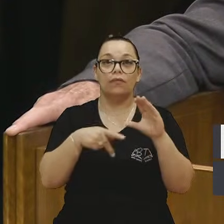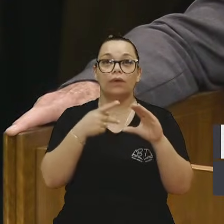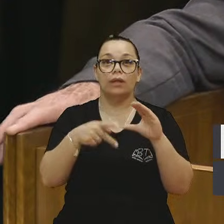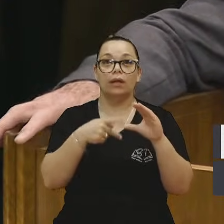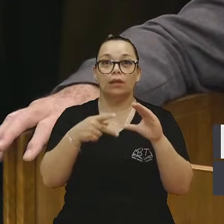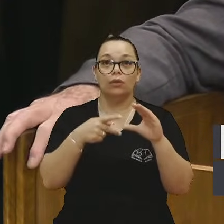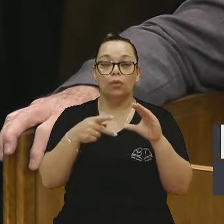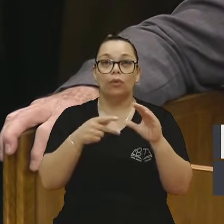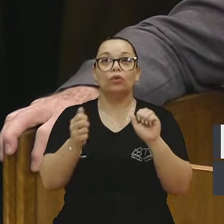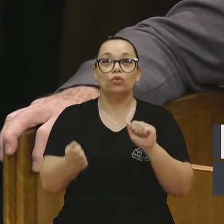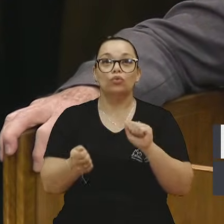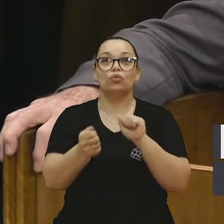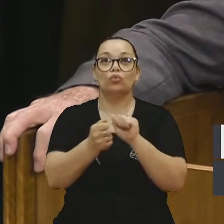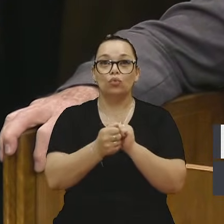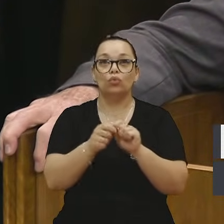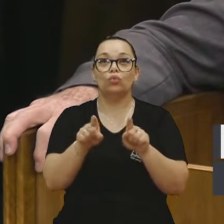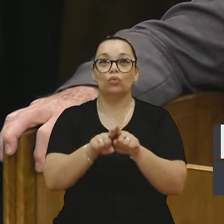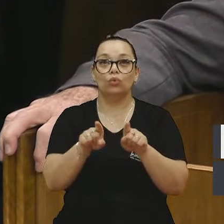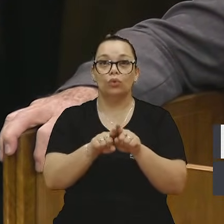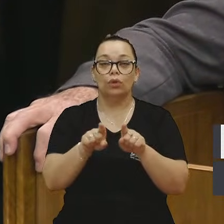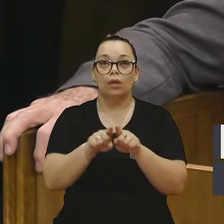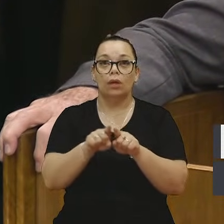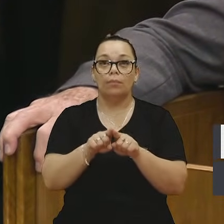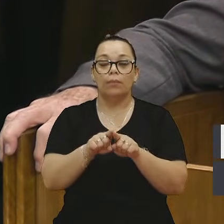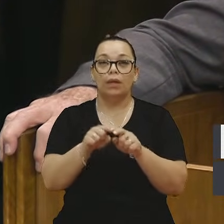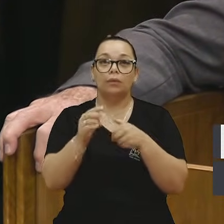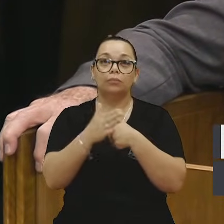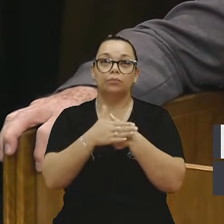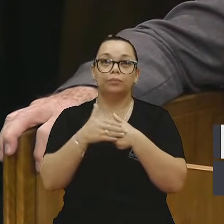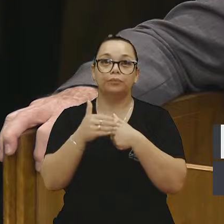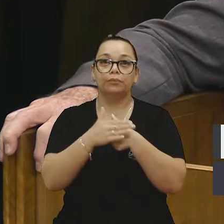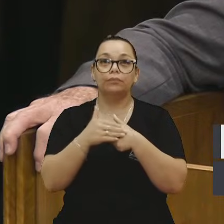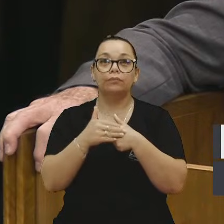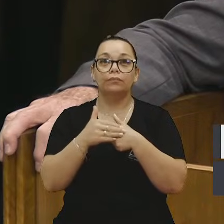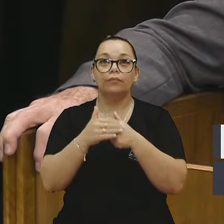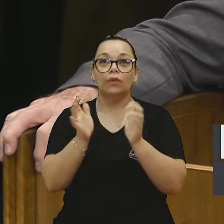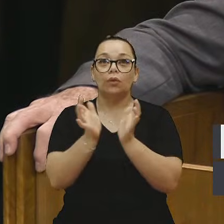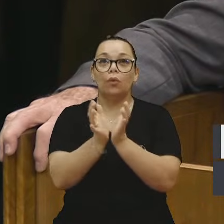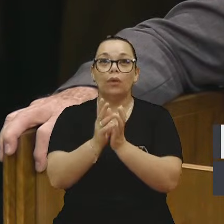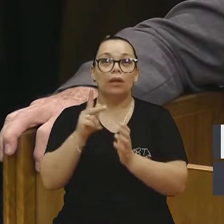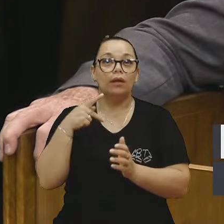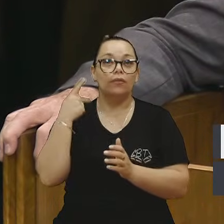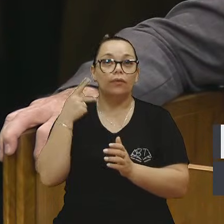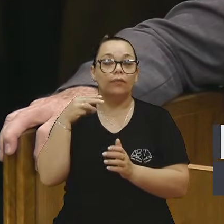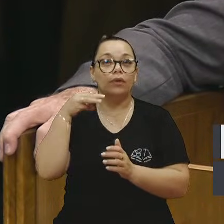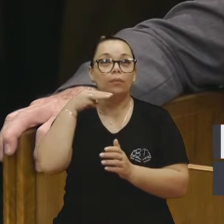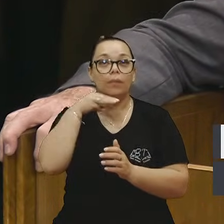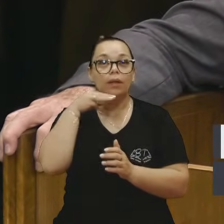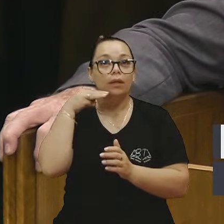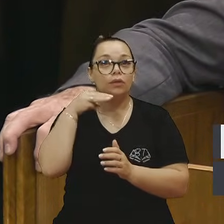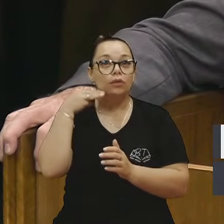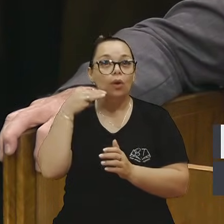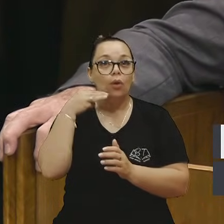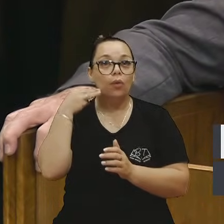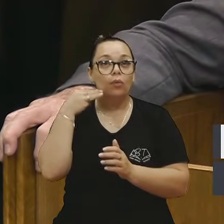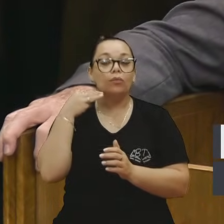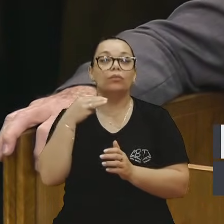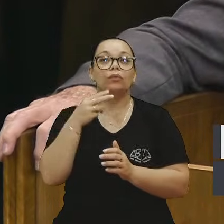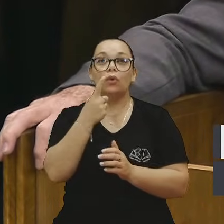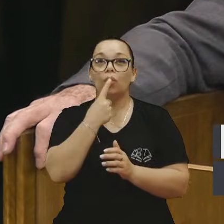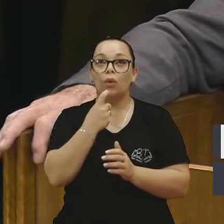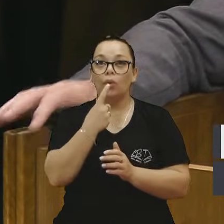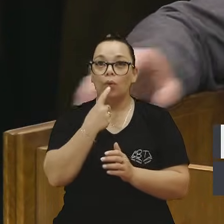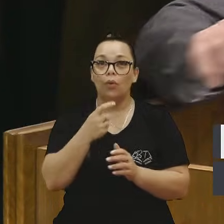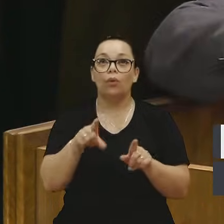Vereadores, juntamente com ele saudar a minha querida colega vereadora Marisol Santos, Rose